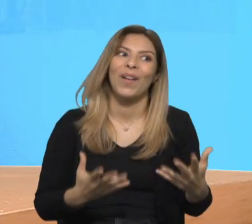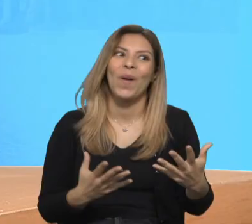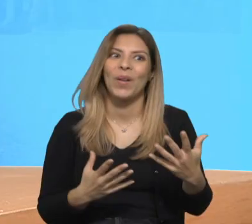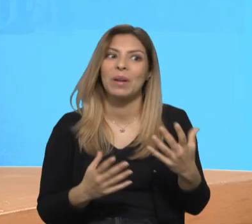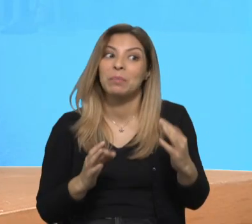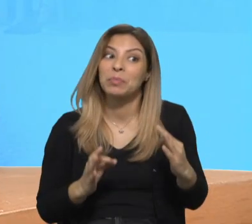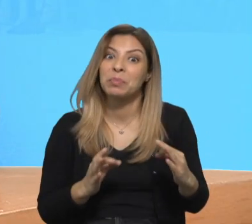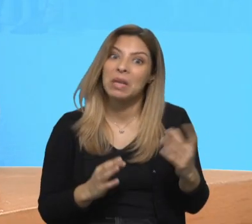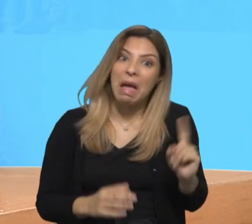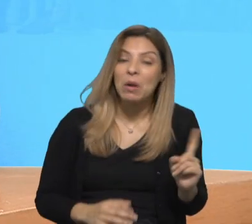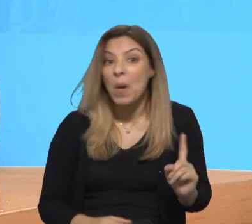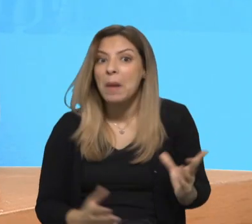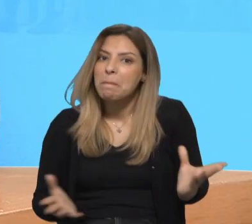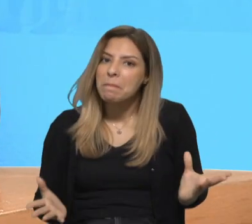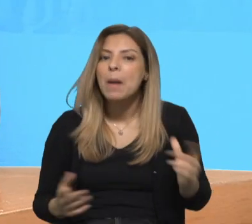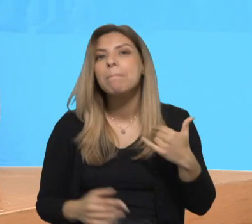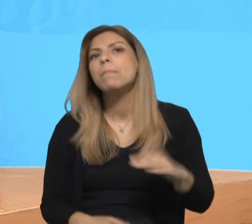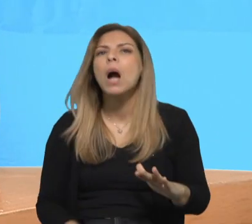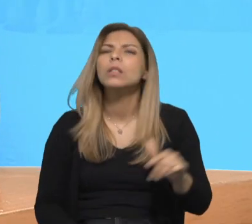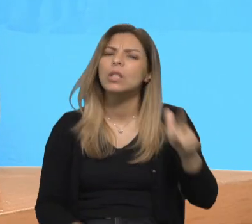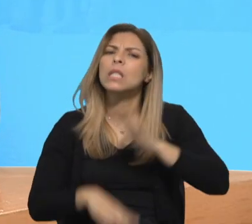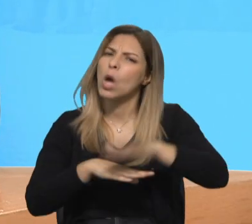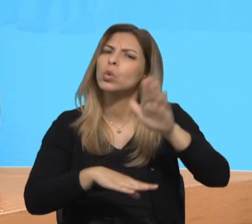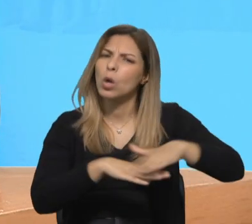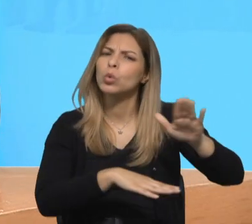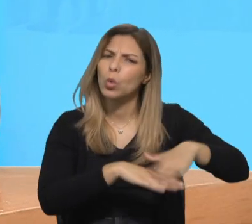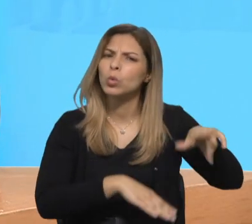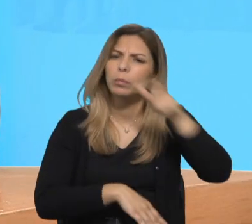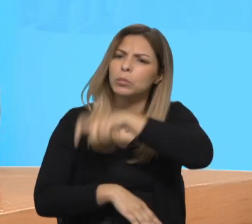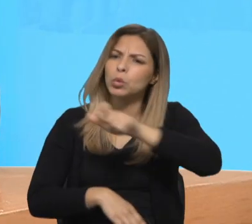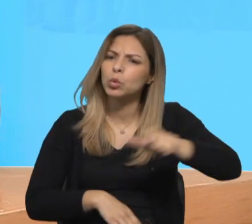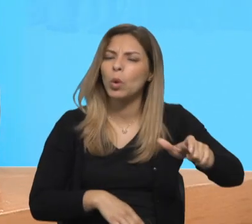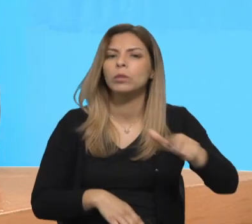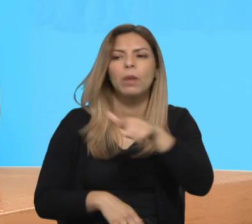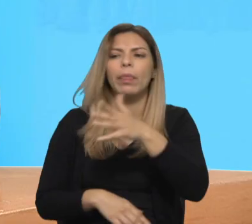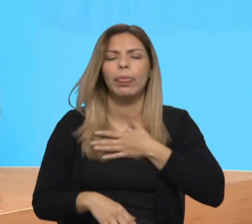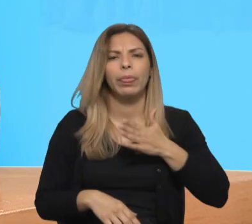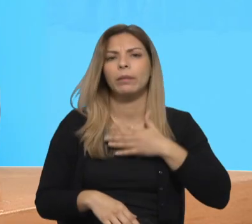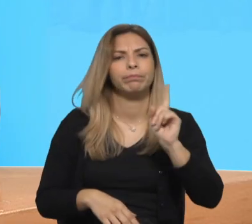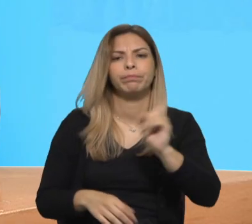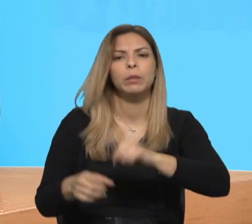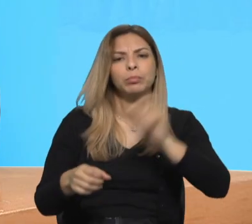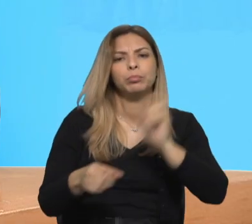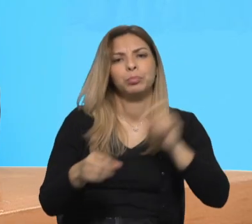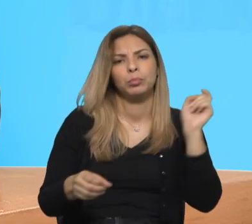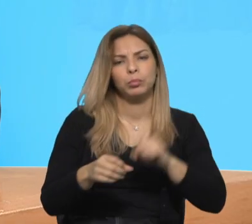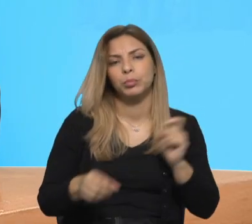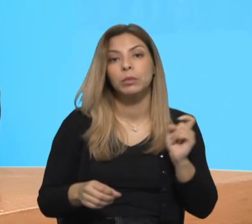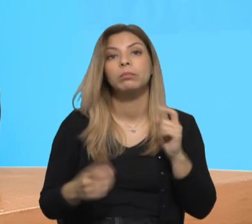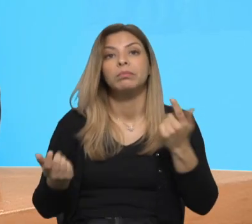será, saíram várias pessoas do movimento. Portanto, o movimento teve que